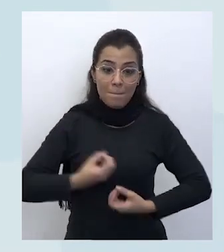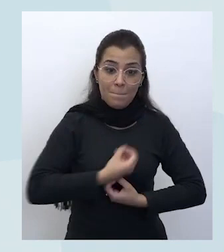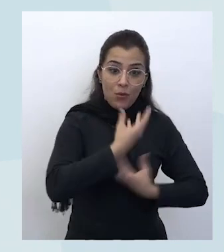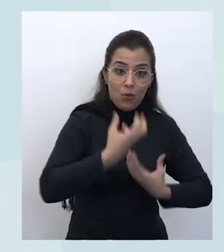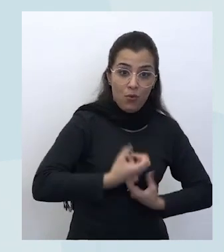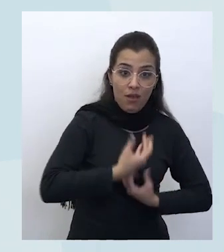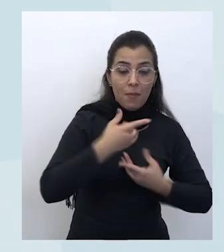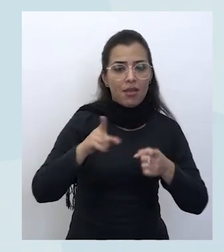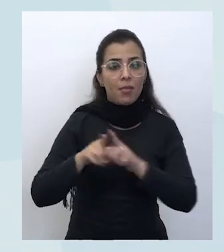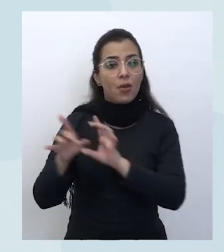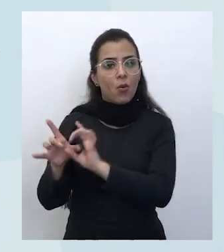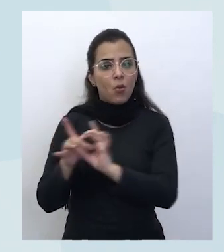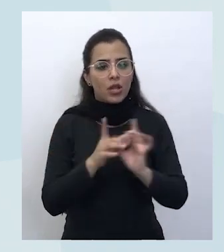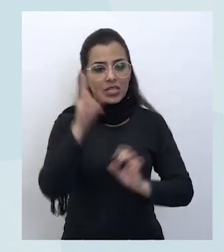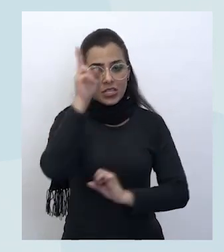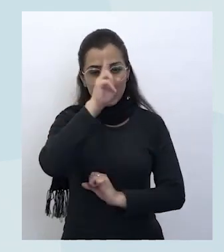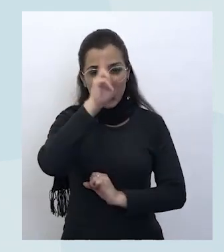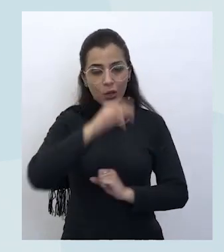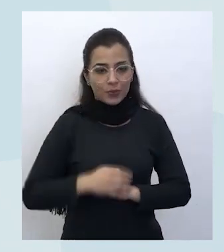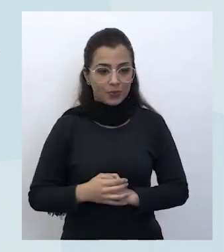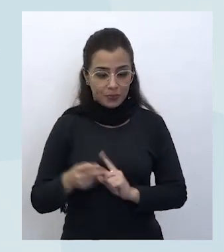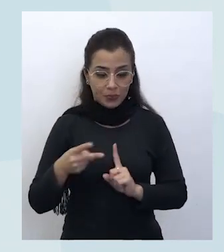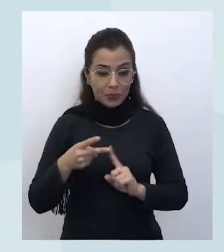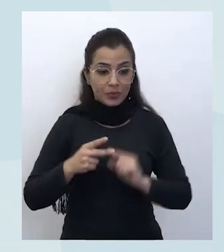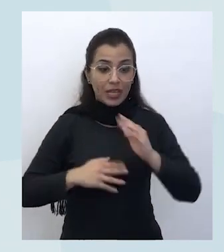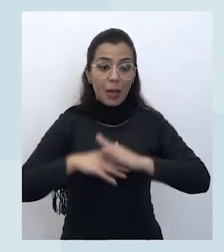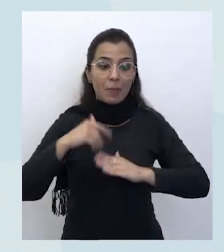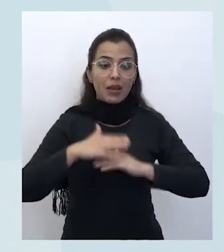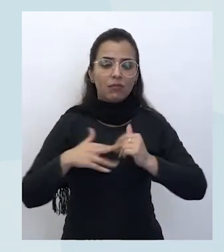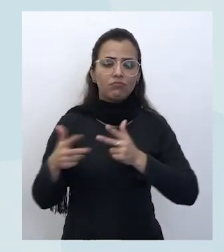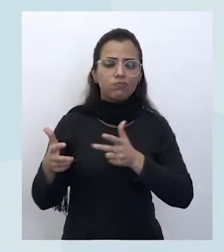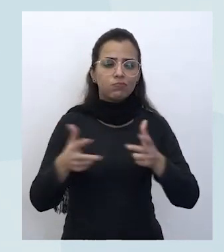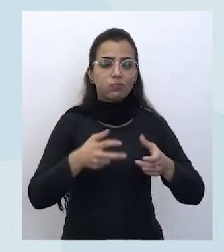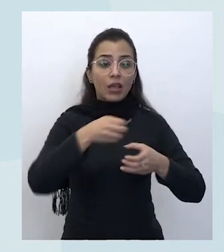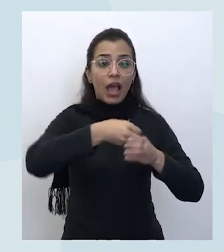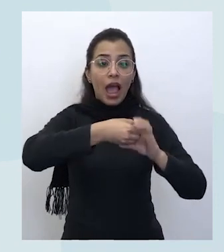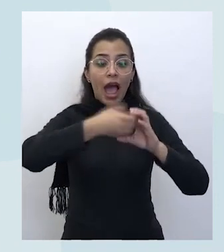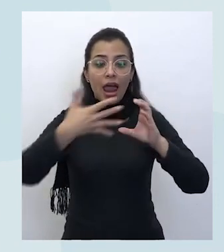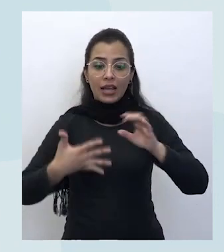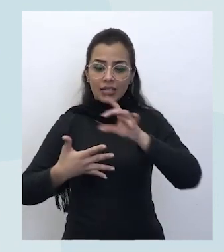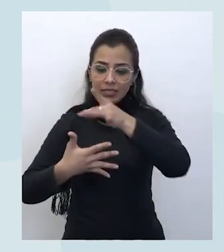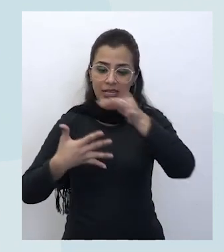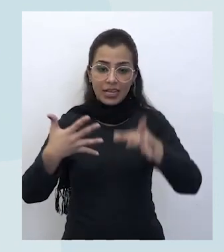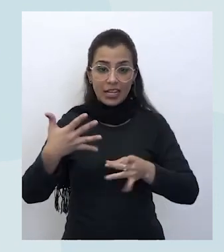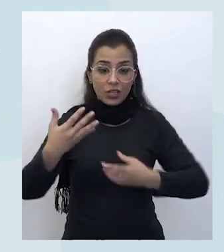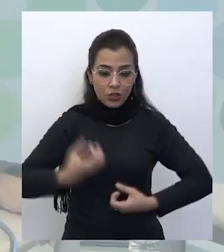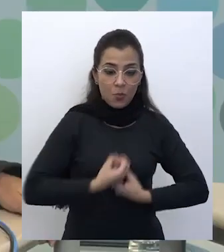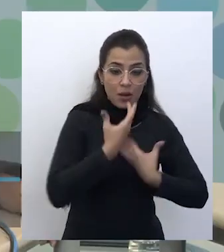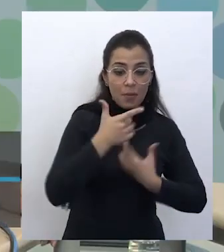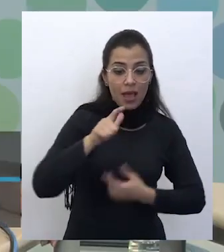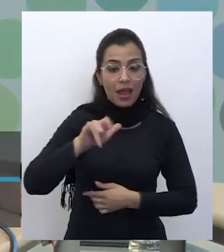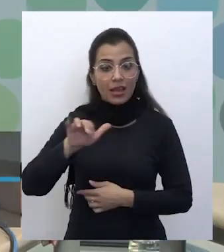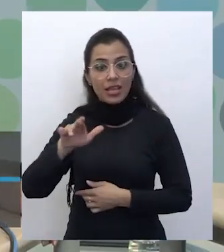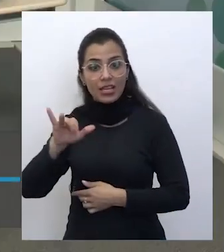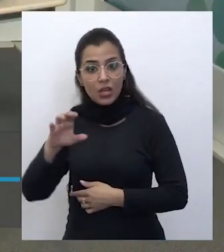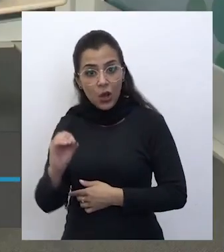a habilidade, reconhecer características básicas do poema lírico. Então, hoje tem muito lirismo aí na aula. Vamos